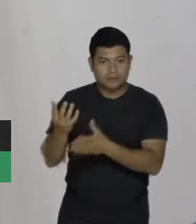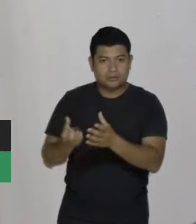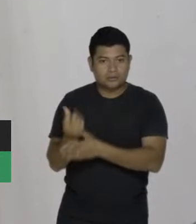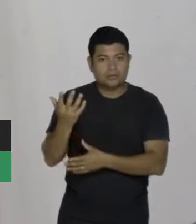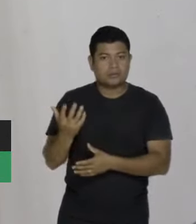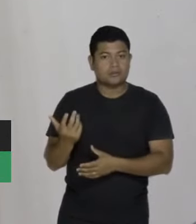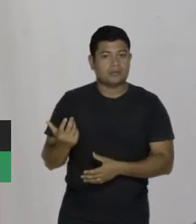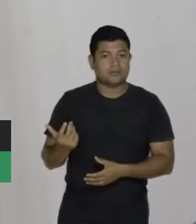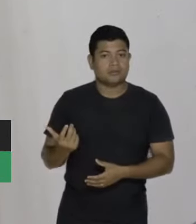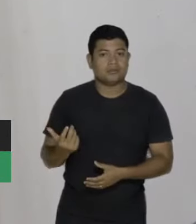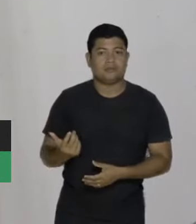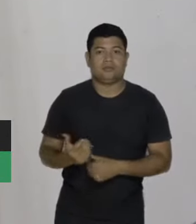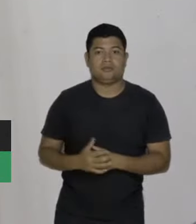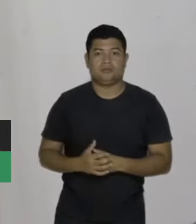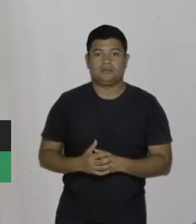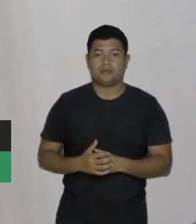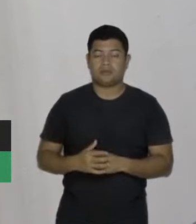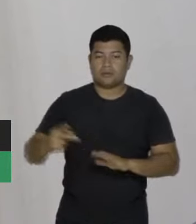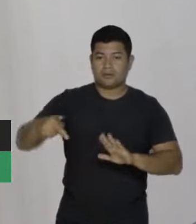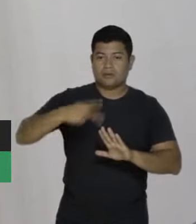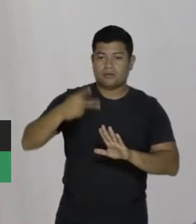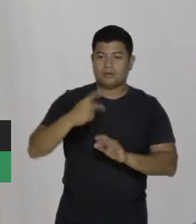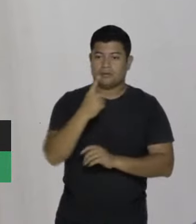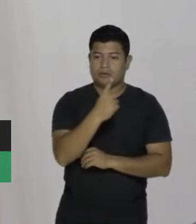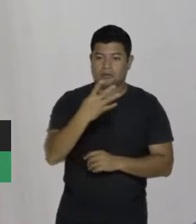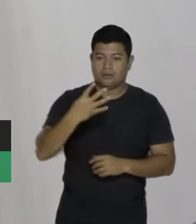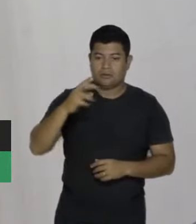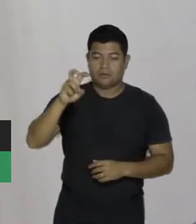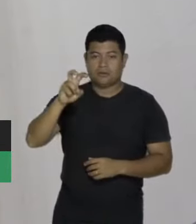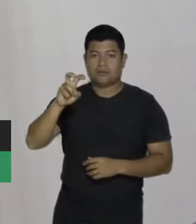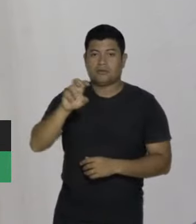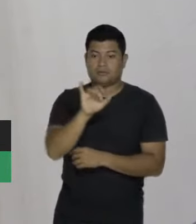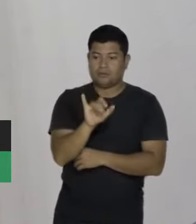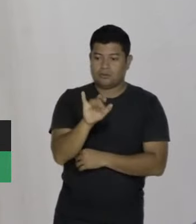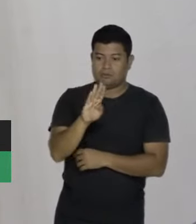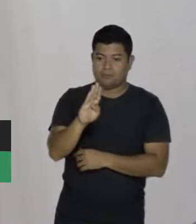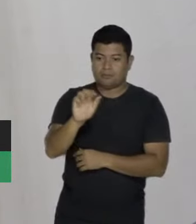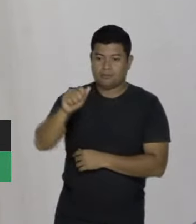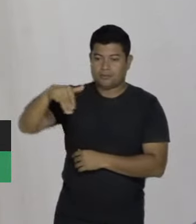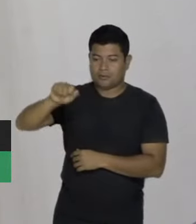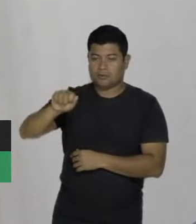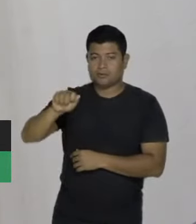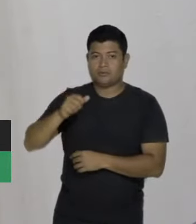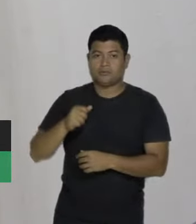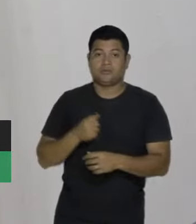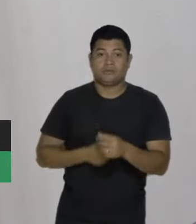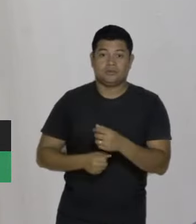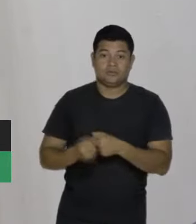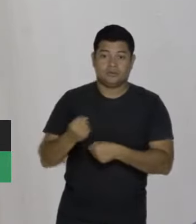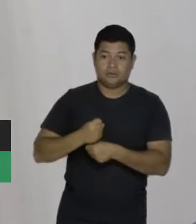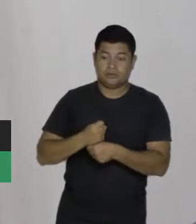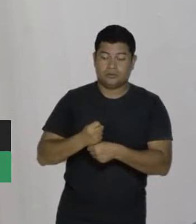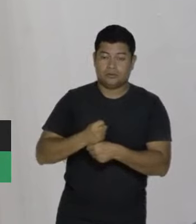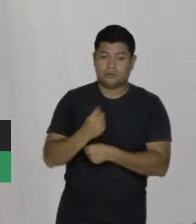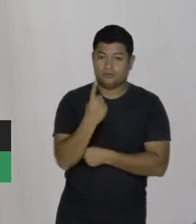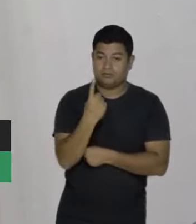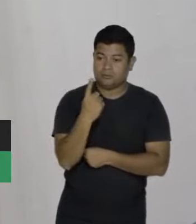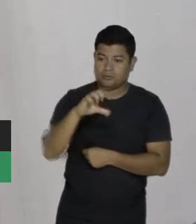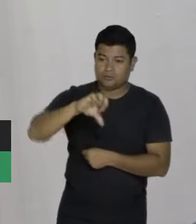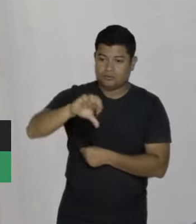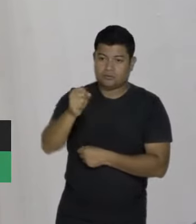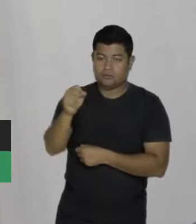estando classificado pela portaria número 145 do IBAMA, de 29 de outubro de 88, como pertencente à mesma unidade